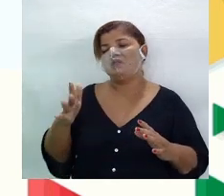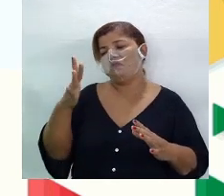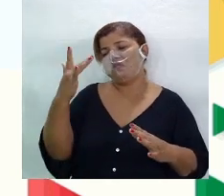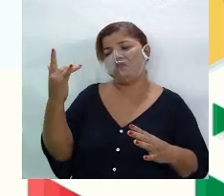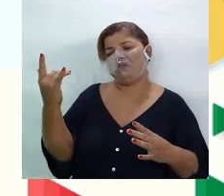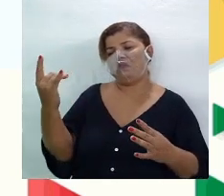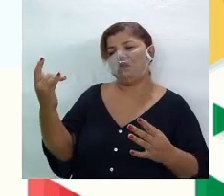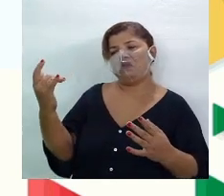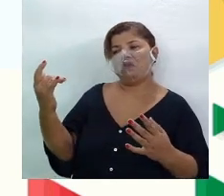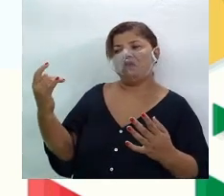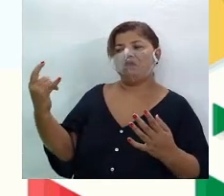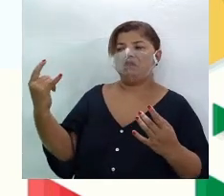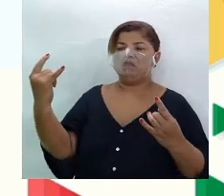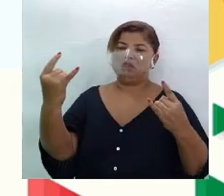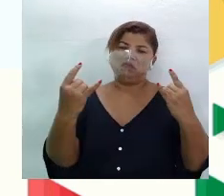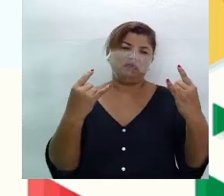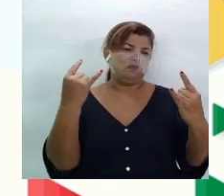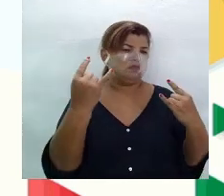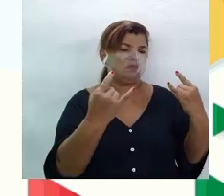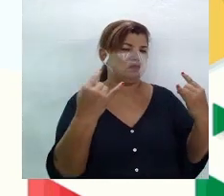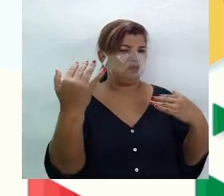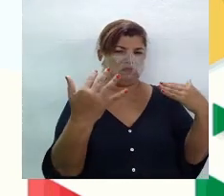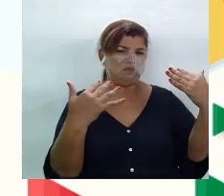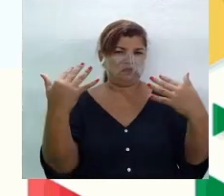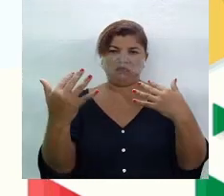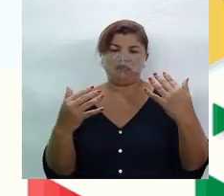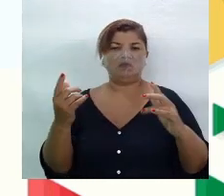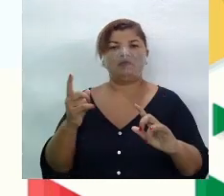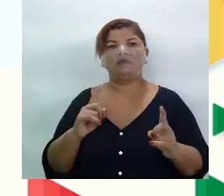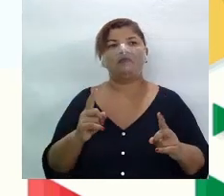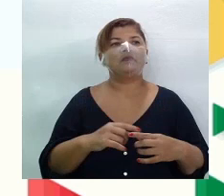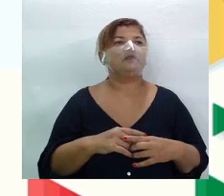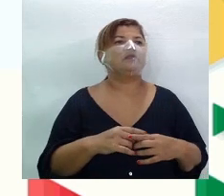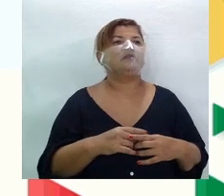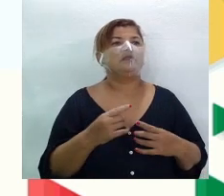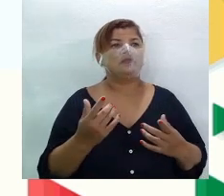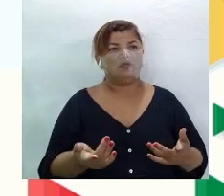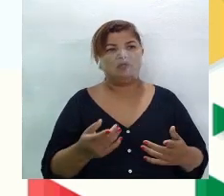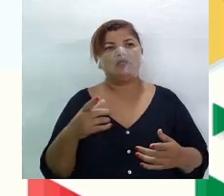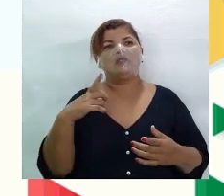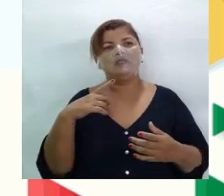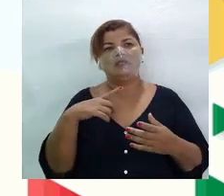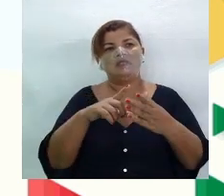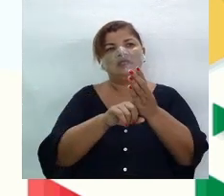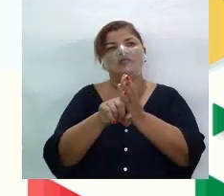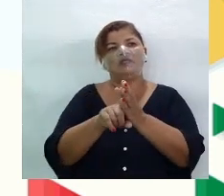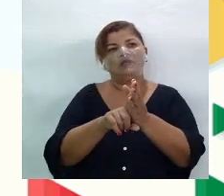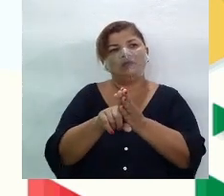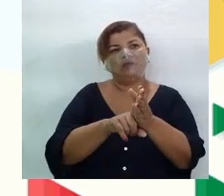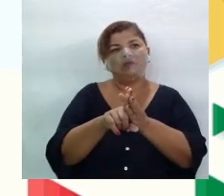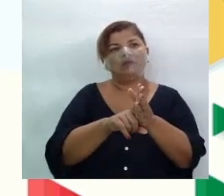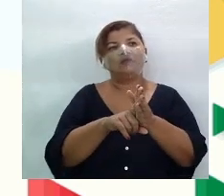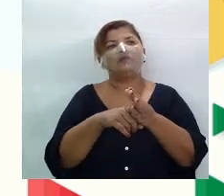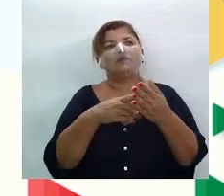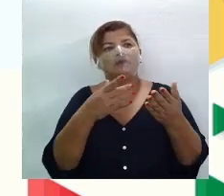importante salientar para o nosso estudante, polímata, é uma pessoa que se dedica a várias áreas, vários estudos, aquele que tem sede de conhecimento, sede de cultura.